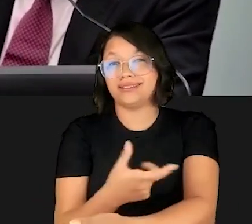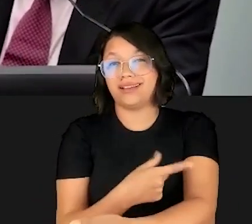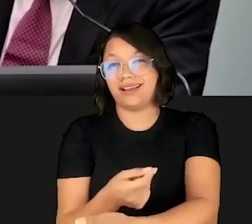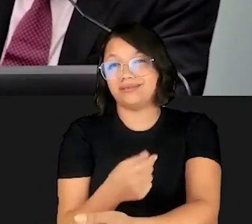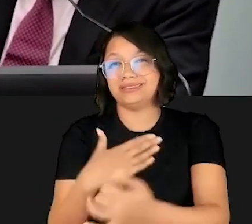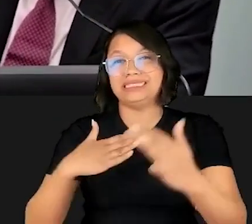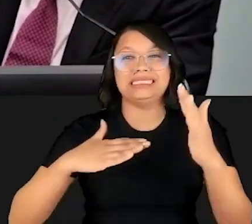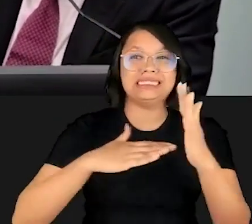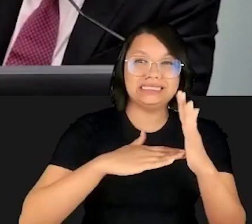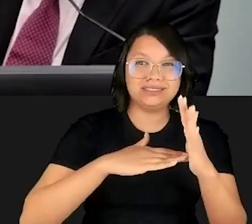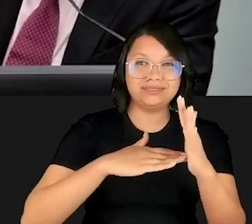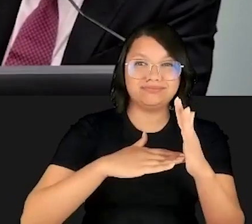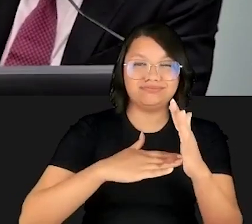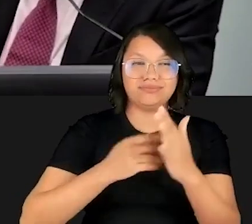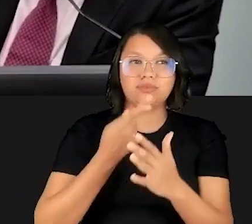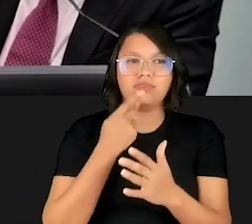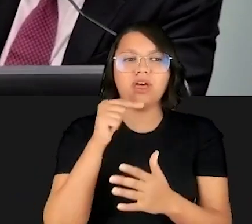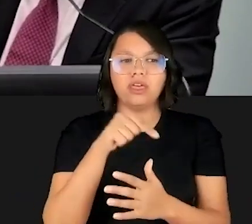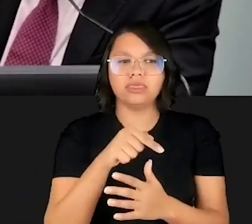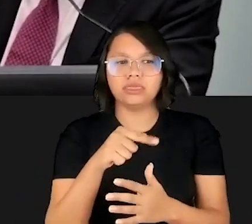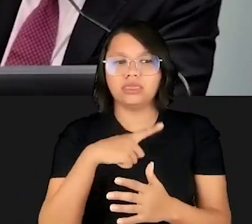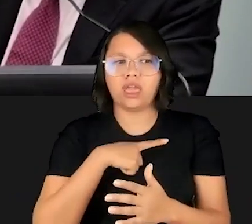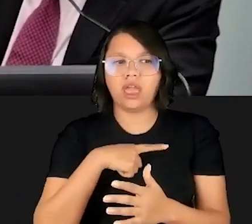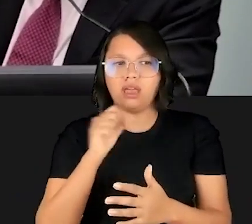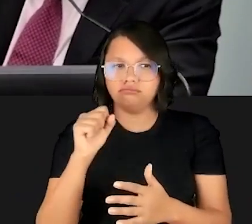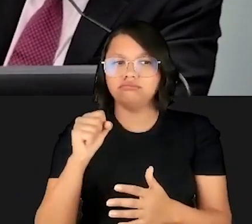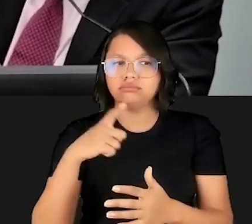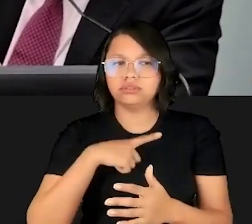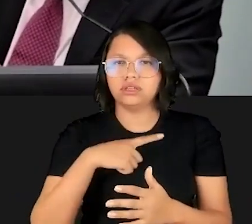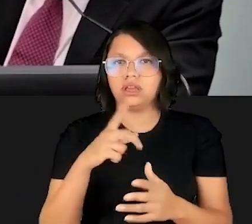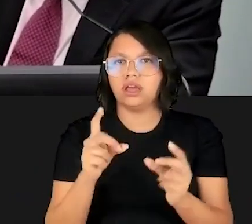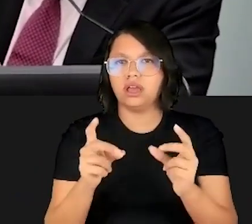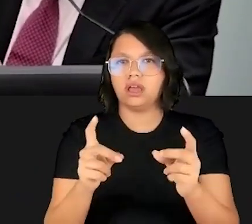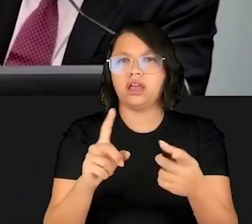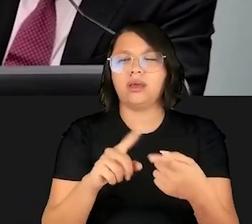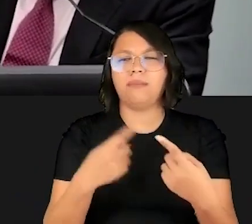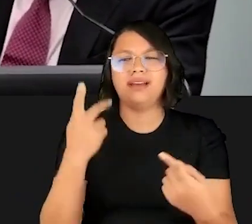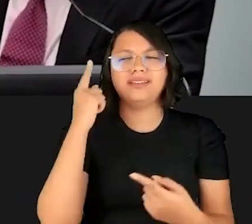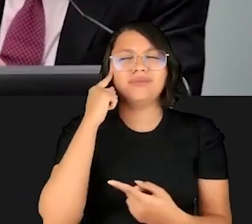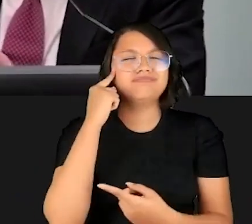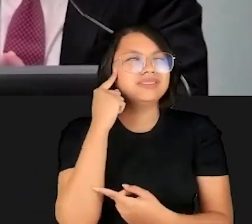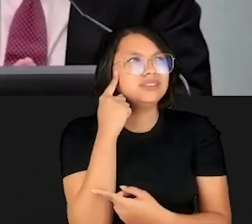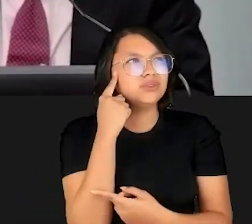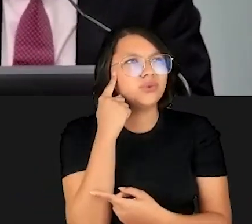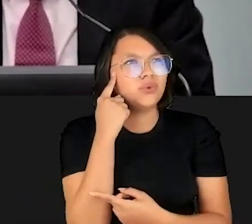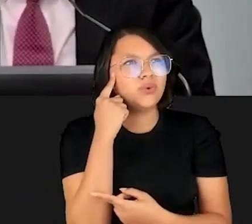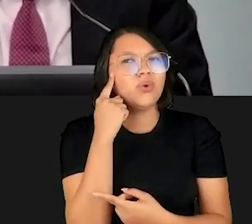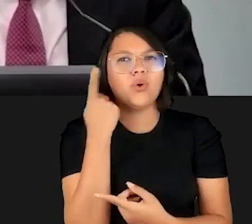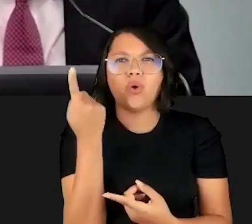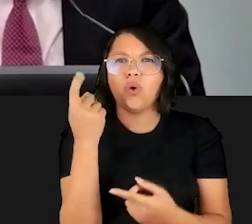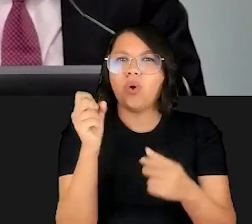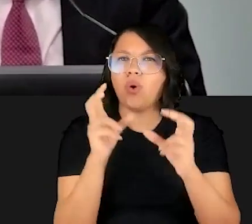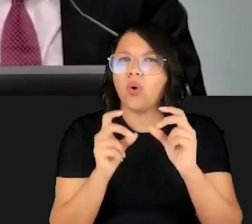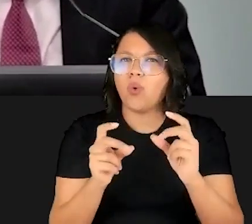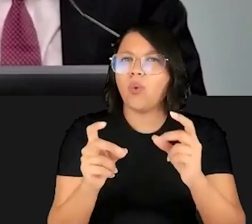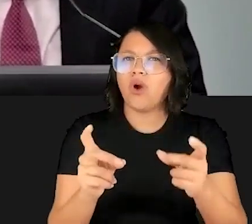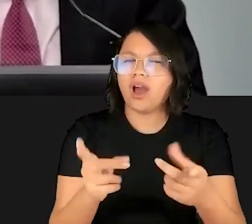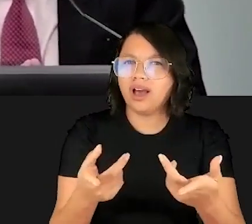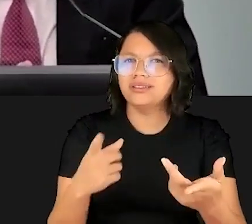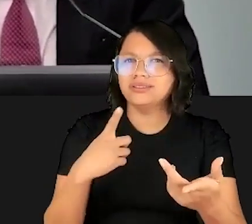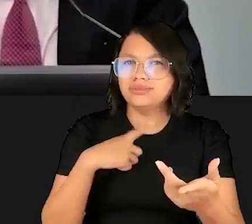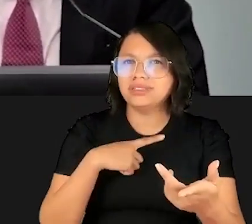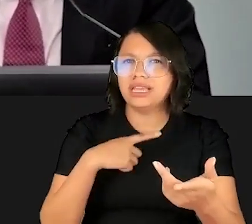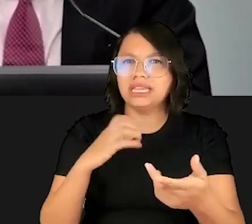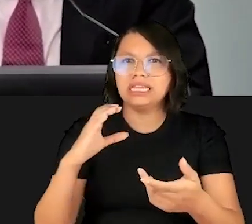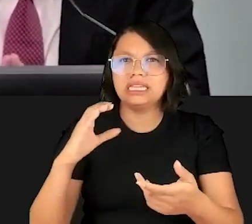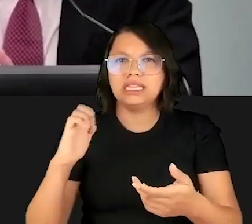sua eficácia para determinar o câncer. E aí alguém pensou, mas para aí, o câncer tem que circular na circulação. Por que eu não procuro células tumorais